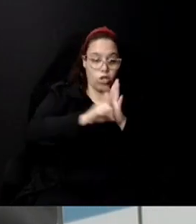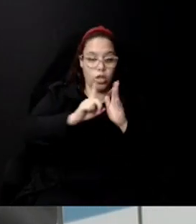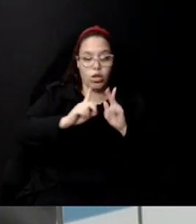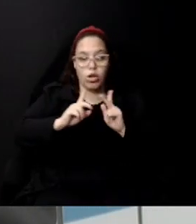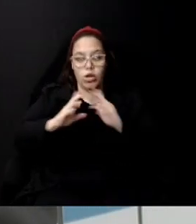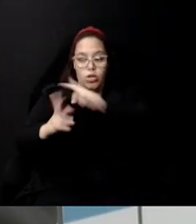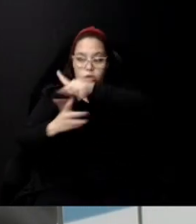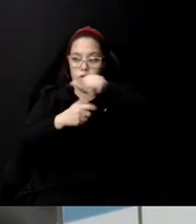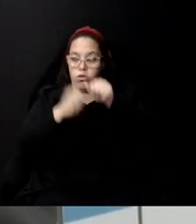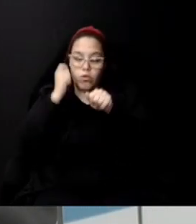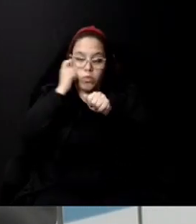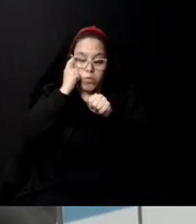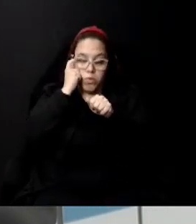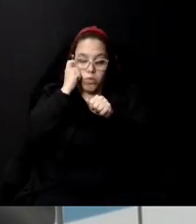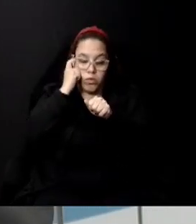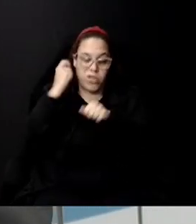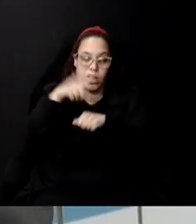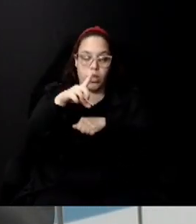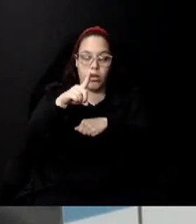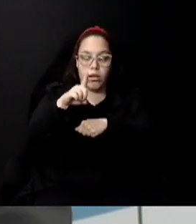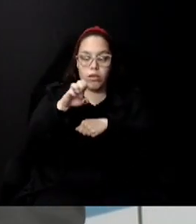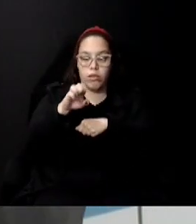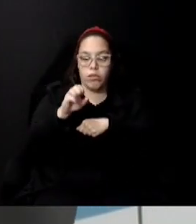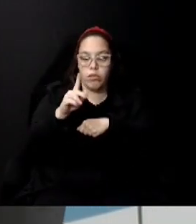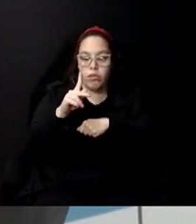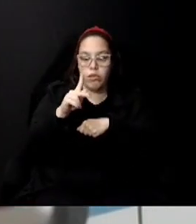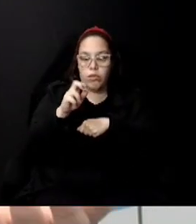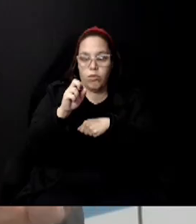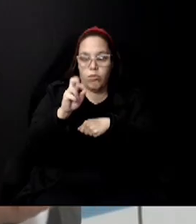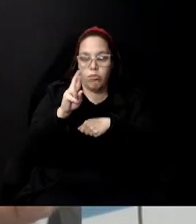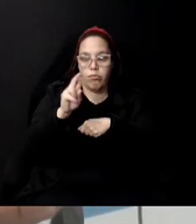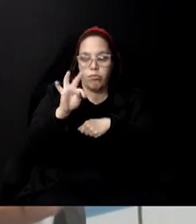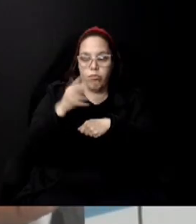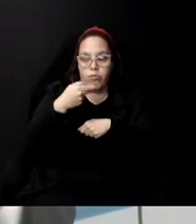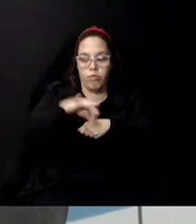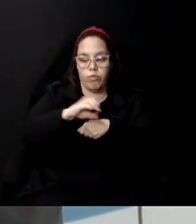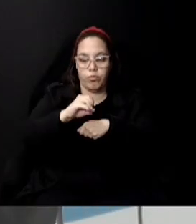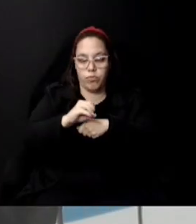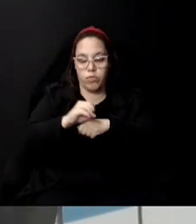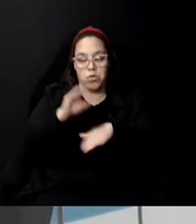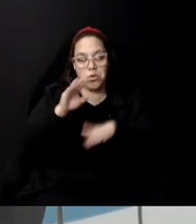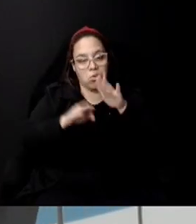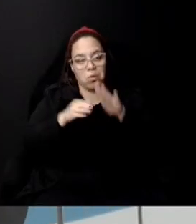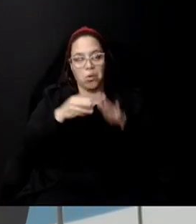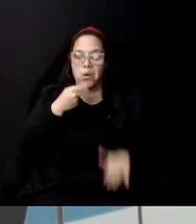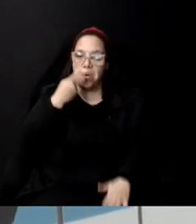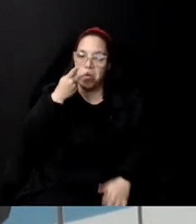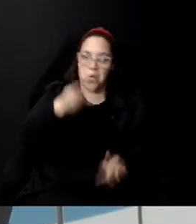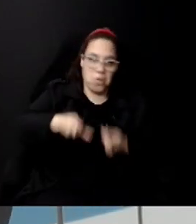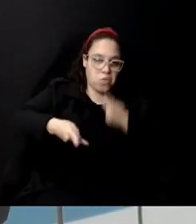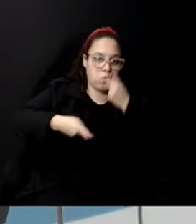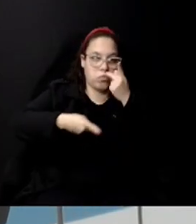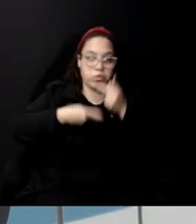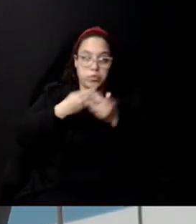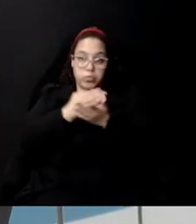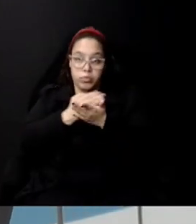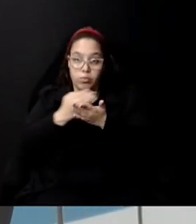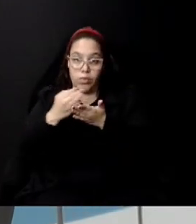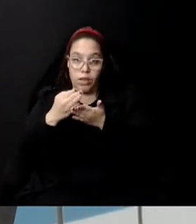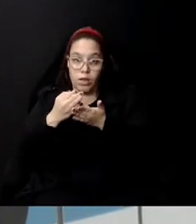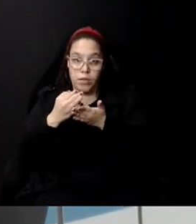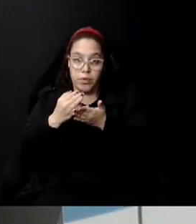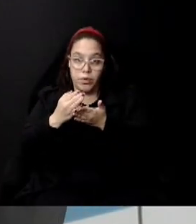Essas deportações foram feitas, segundo alguns relatos, a partir de casos que tinham